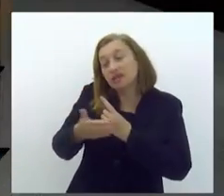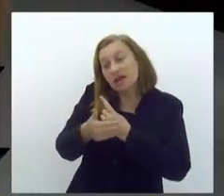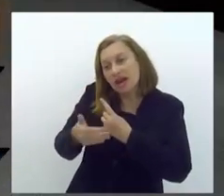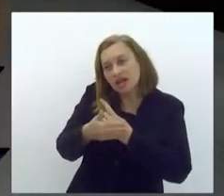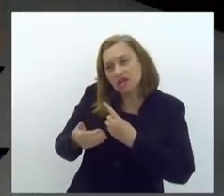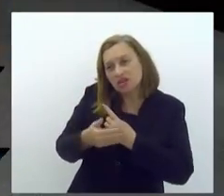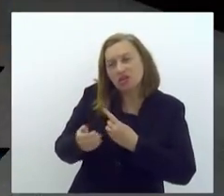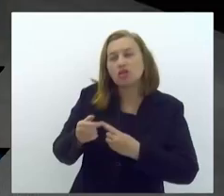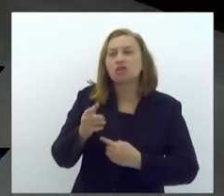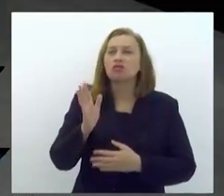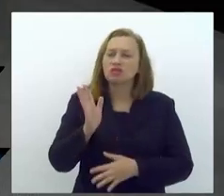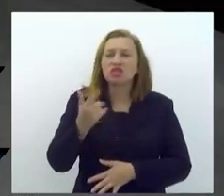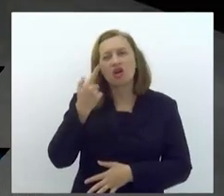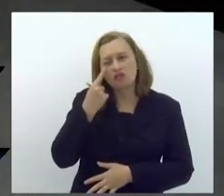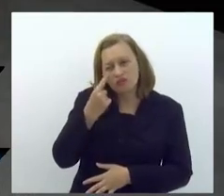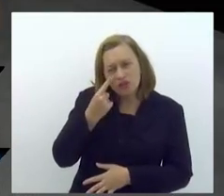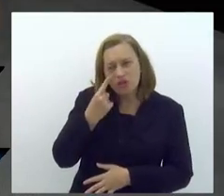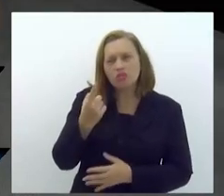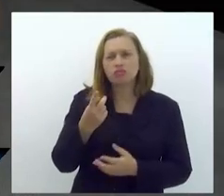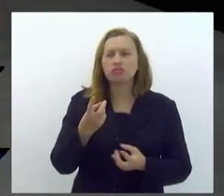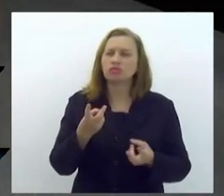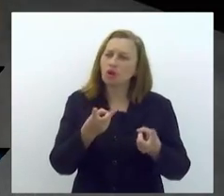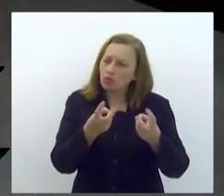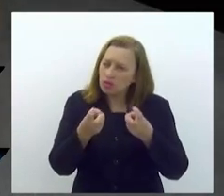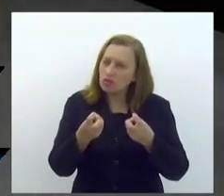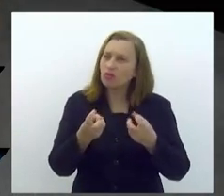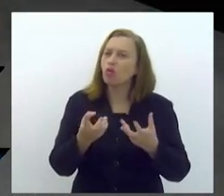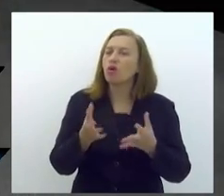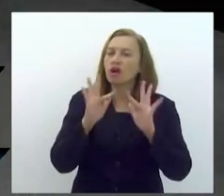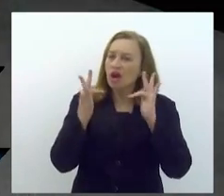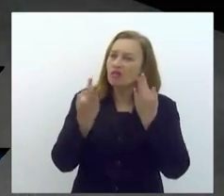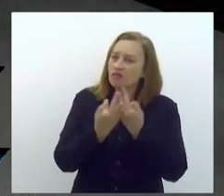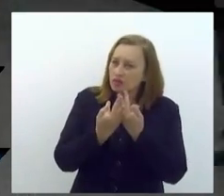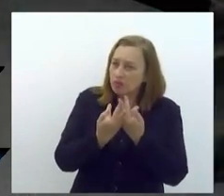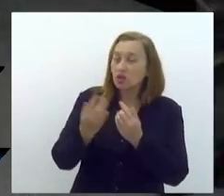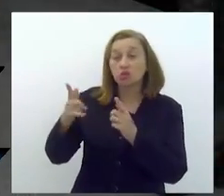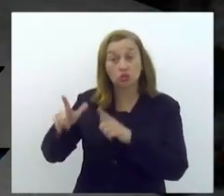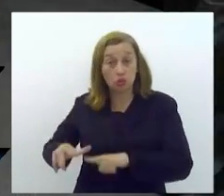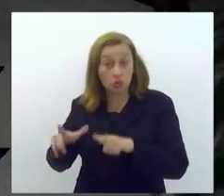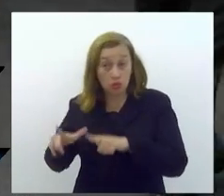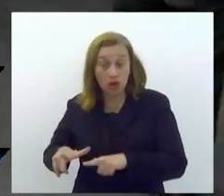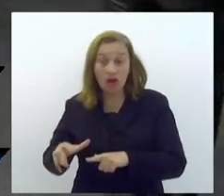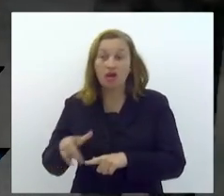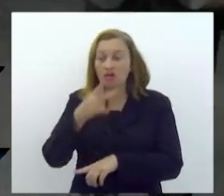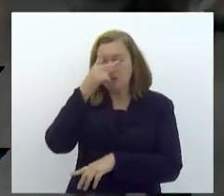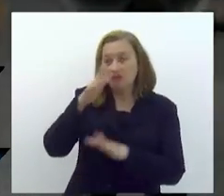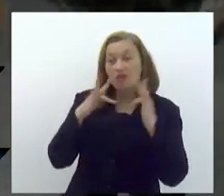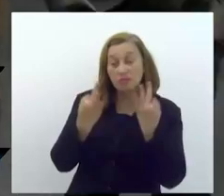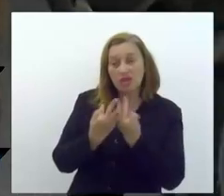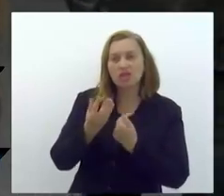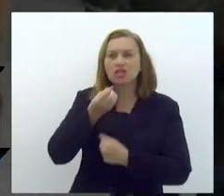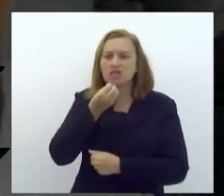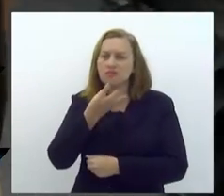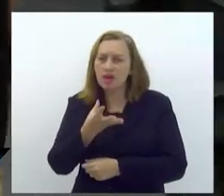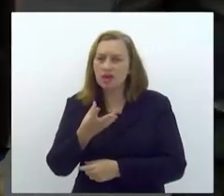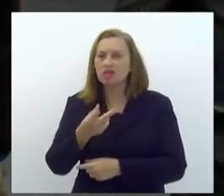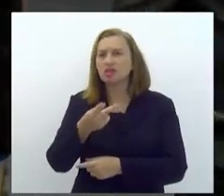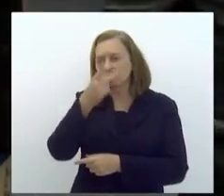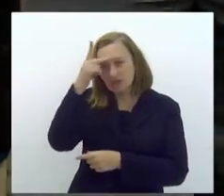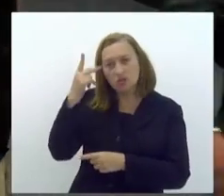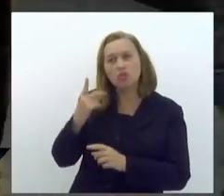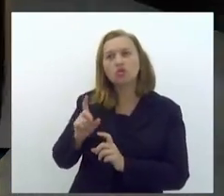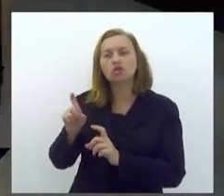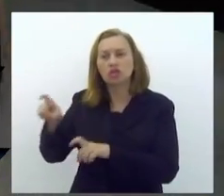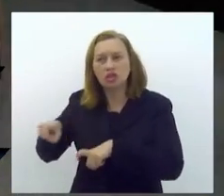que você já viu já enxergou Já encarou que as famílias de Lumiar são famílias de bem são famílias de agricultores são